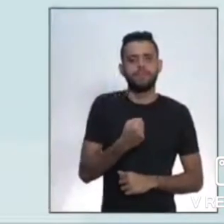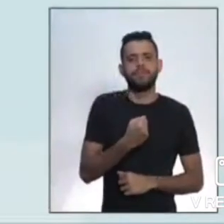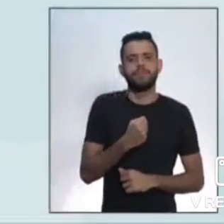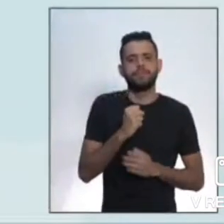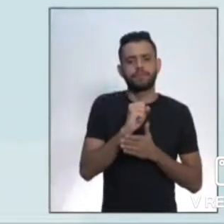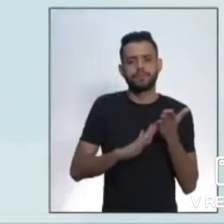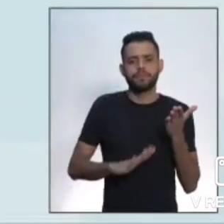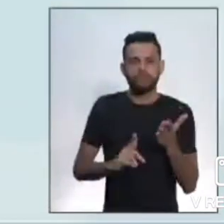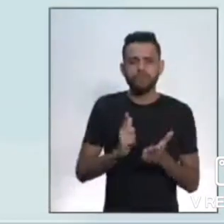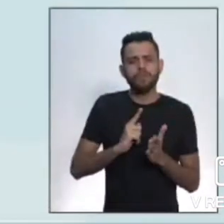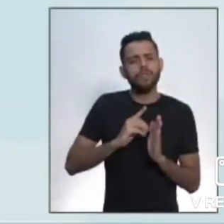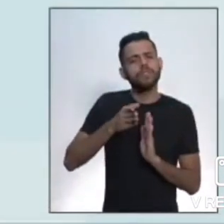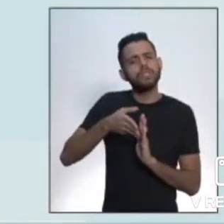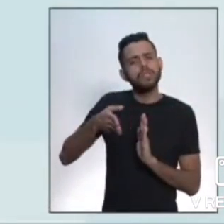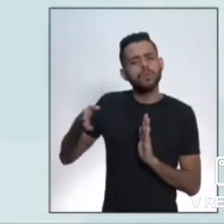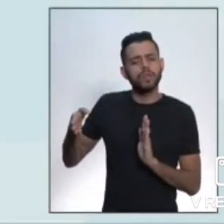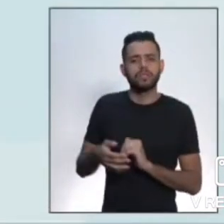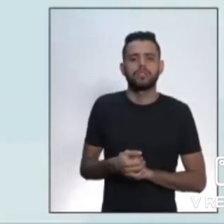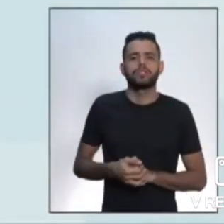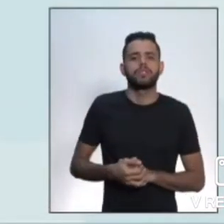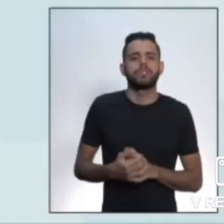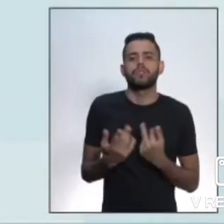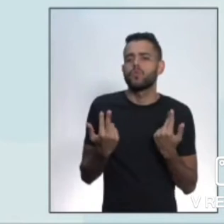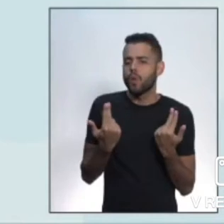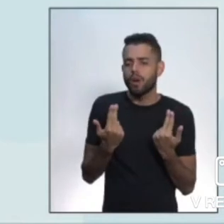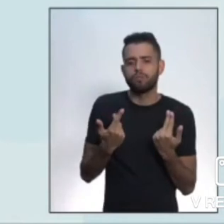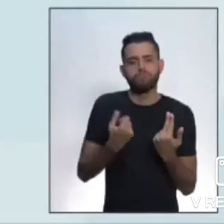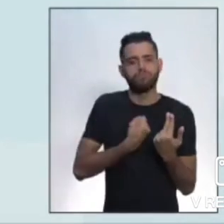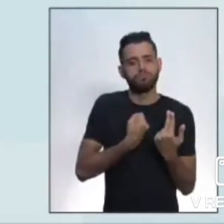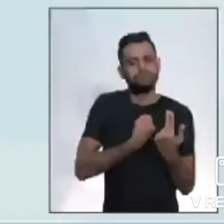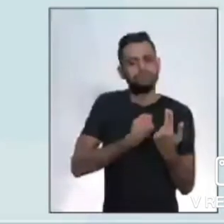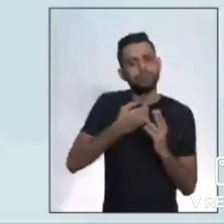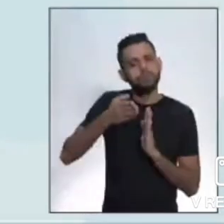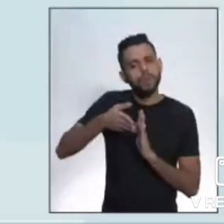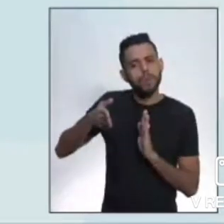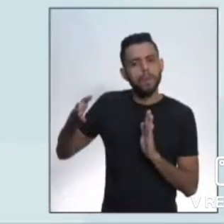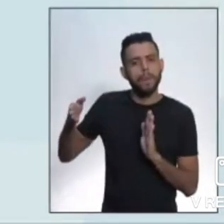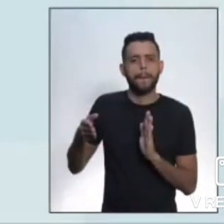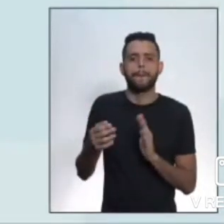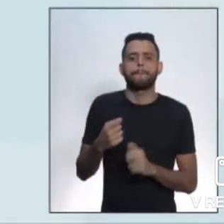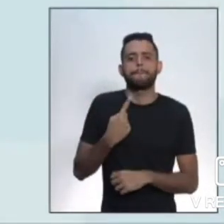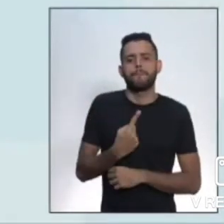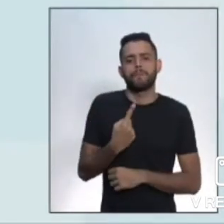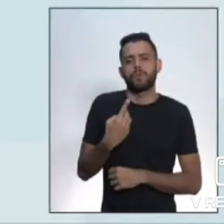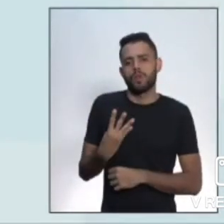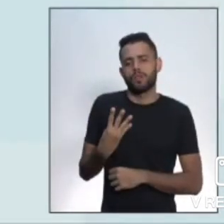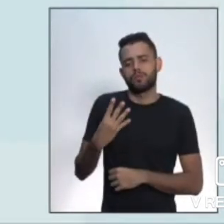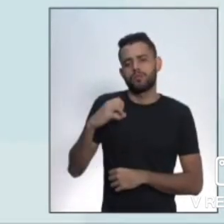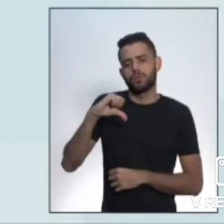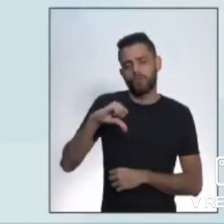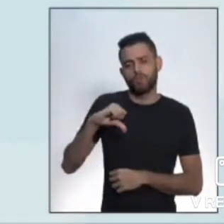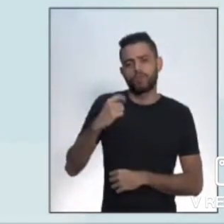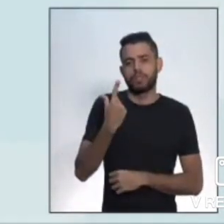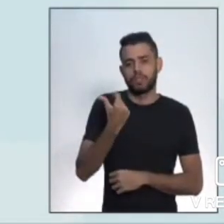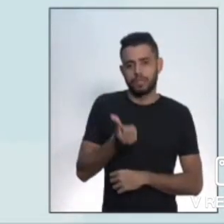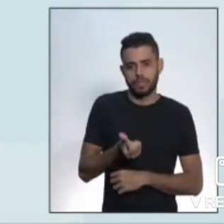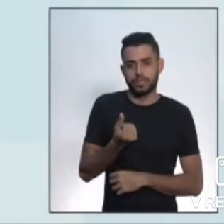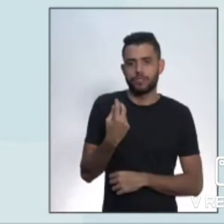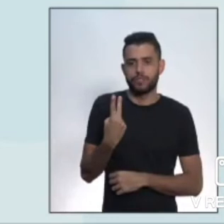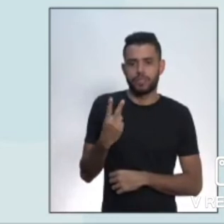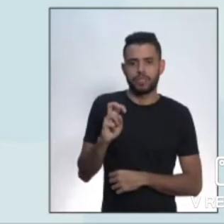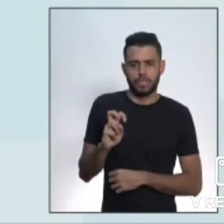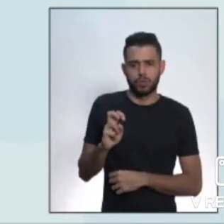uma sequência. Eu tenho a mesma ideia de sequência numérica. 1, 4, 9, 16,